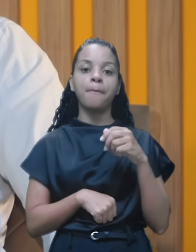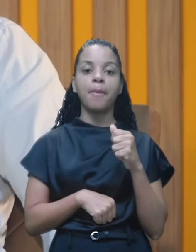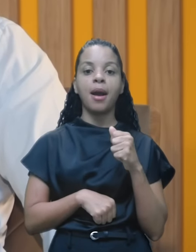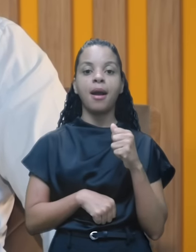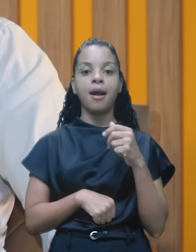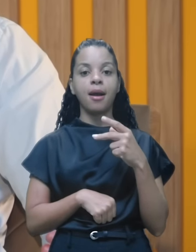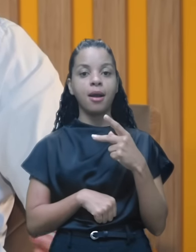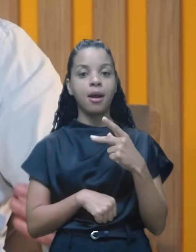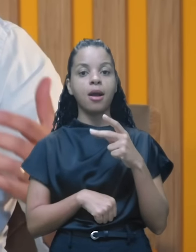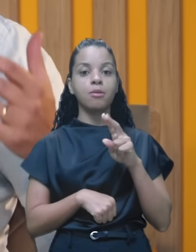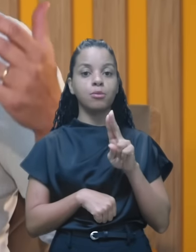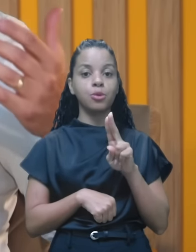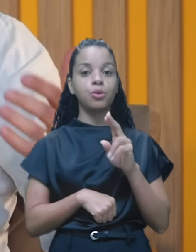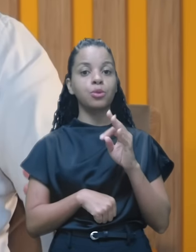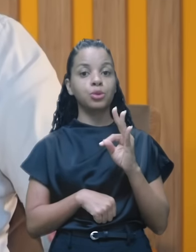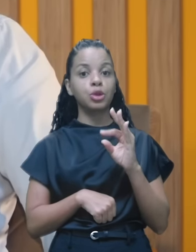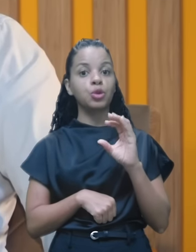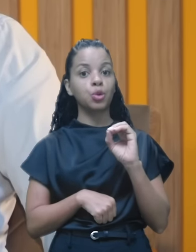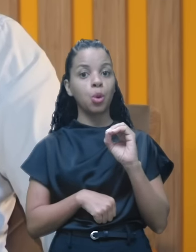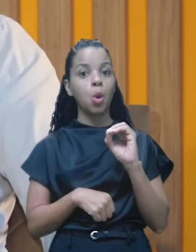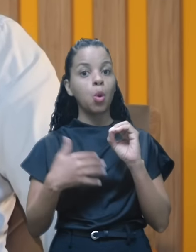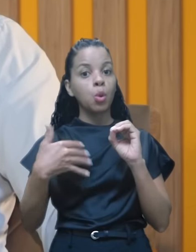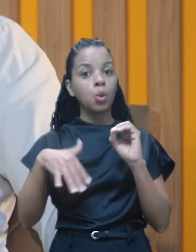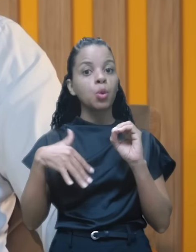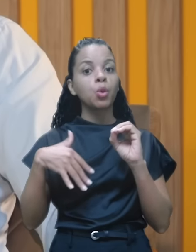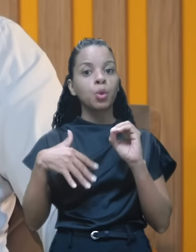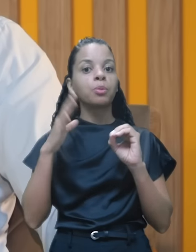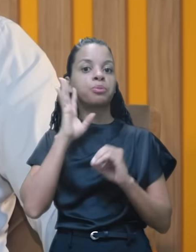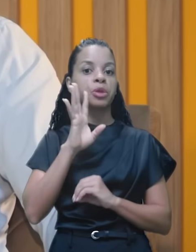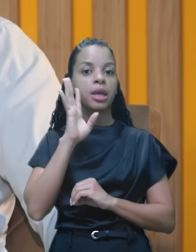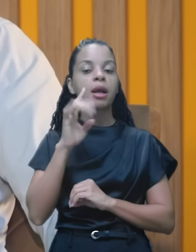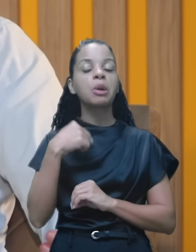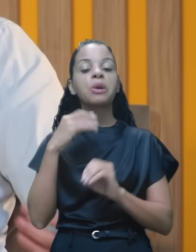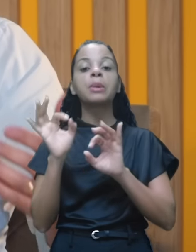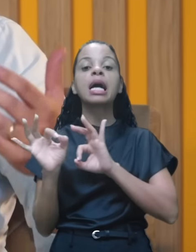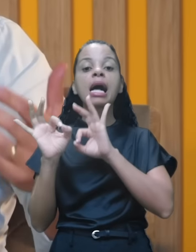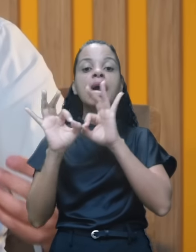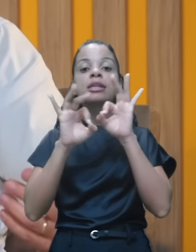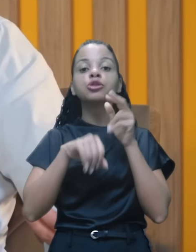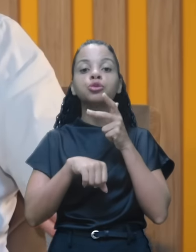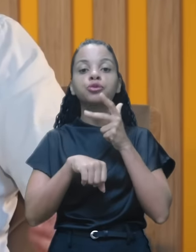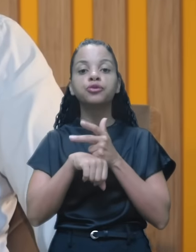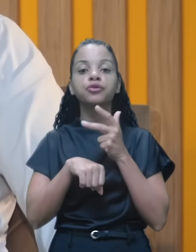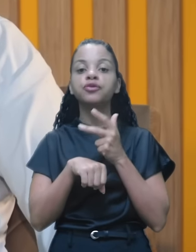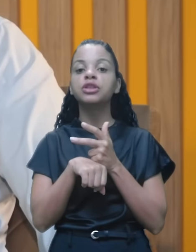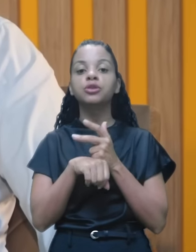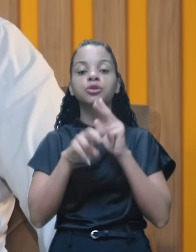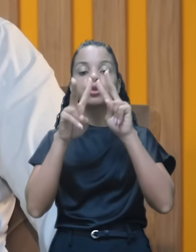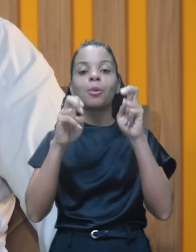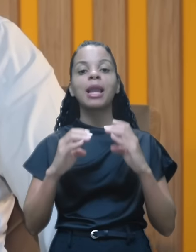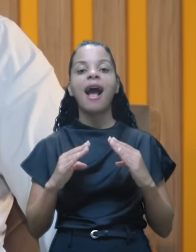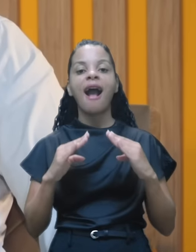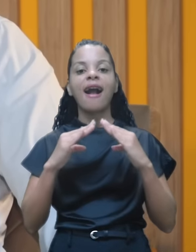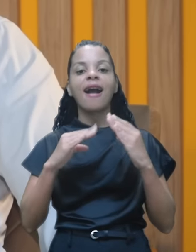vi lá justamente a Casa de Ferro. Foi uma coisa que me chamou a atenção, uma Casa de Ferro com mais de 200 anos de